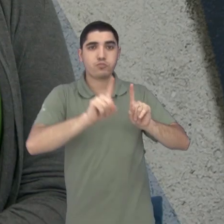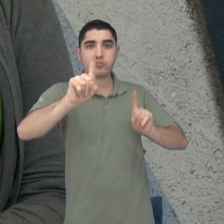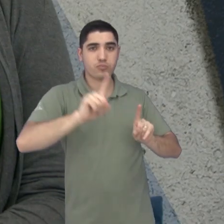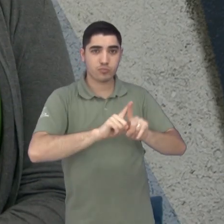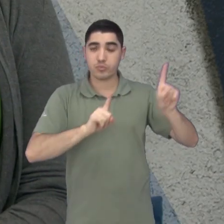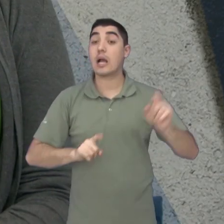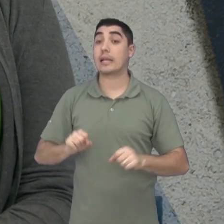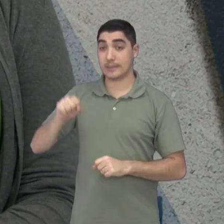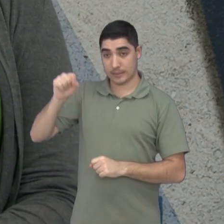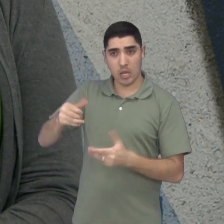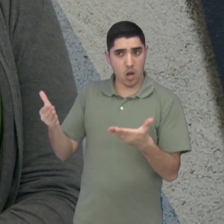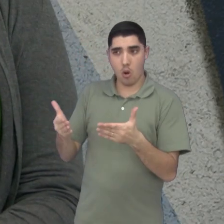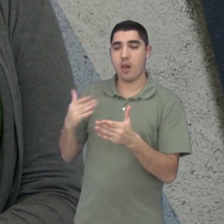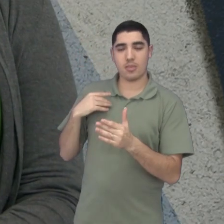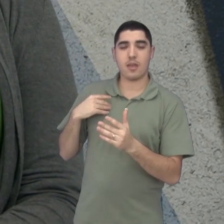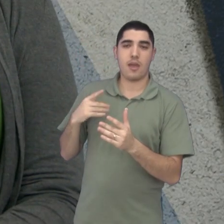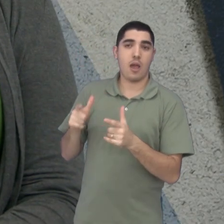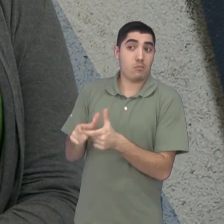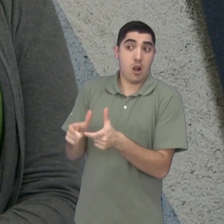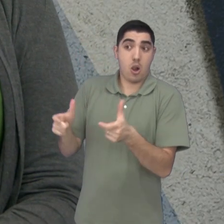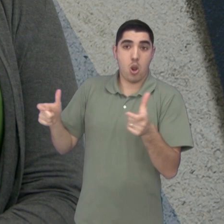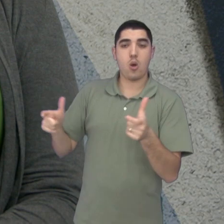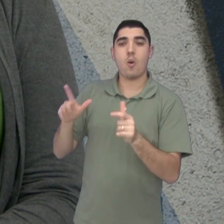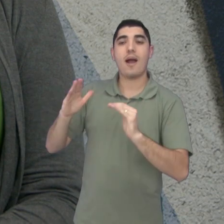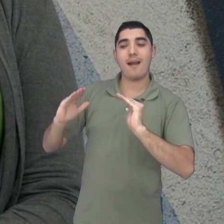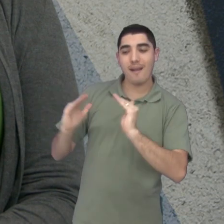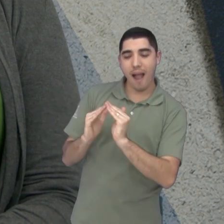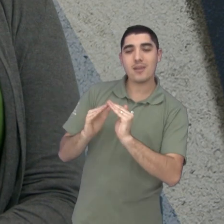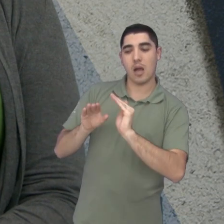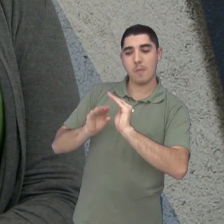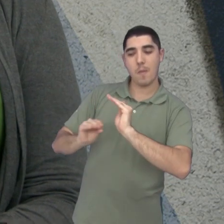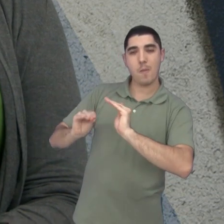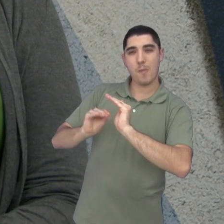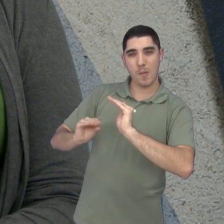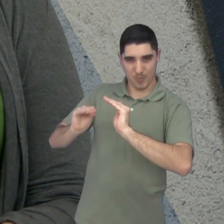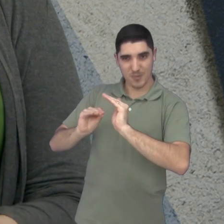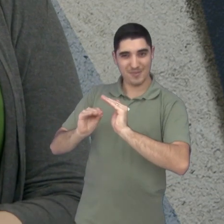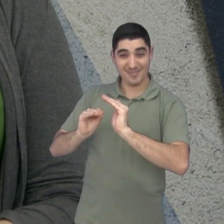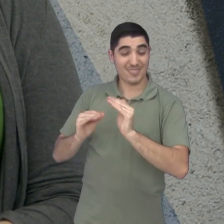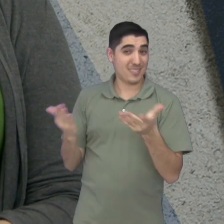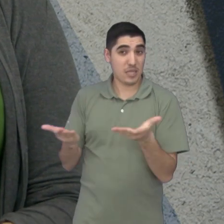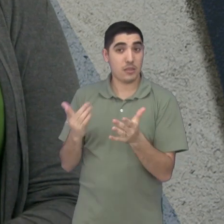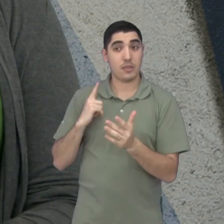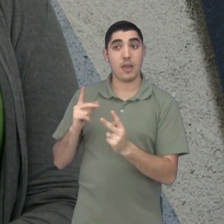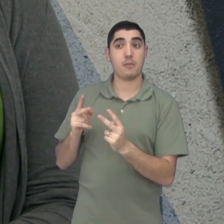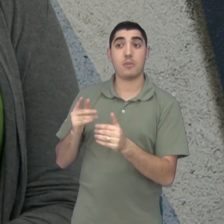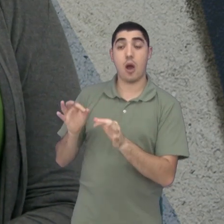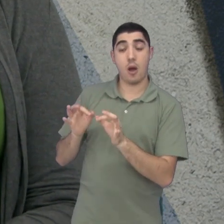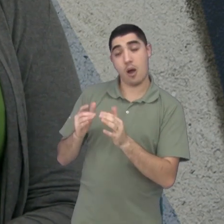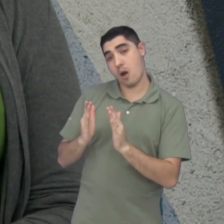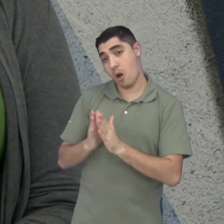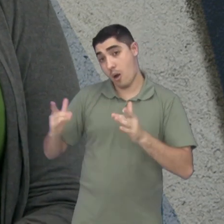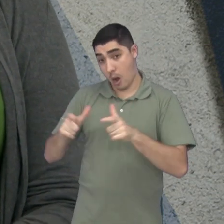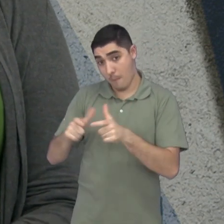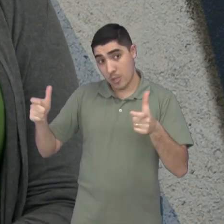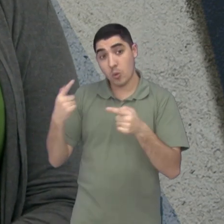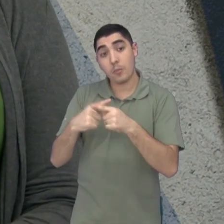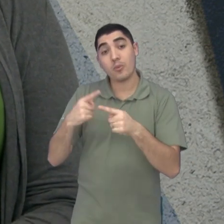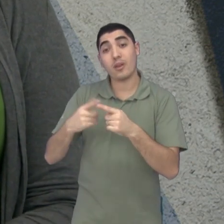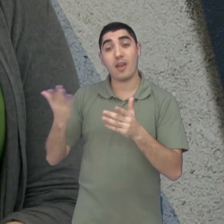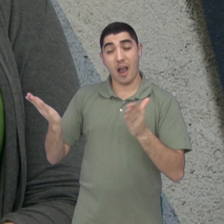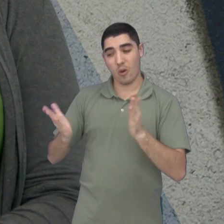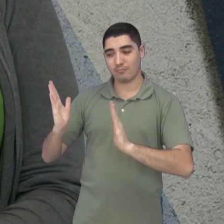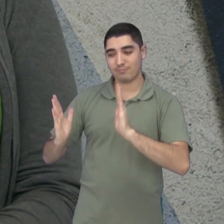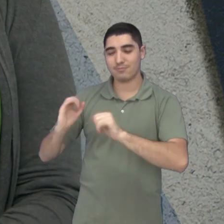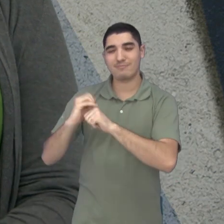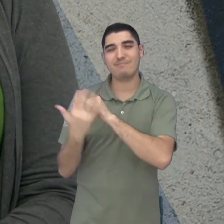negócio de ter um estúdio em casa, né? Home studio que a gente fala. Ainda mais depois da pandemia, que a gente teve essa facilidade, né?